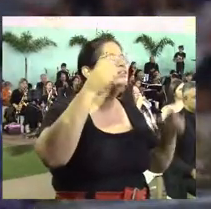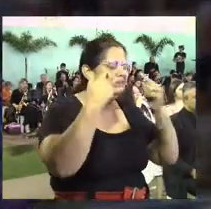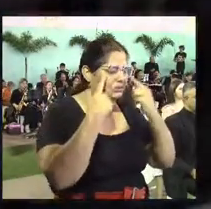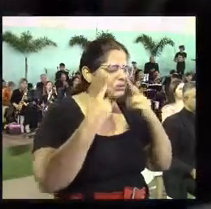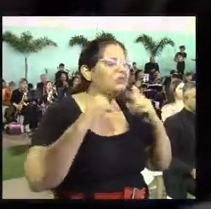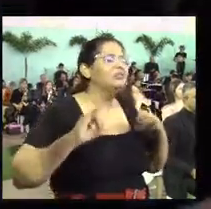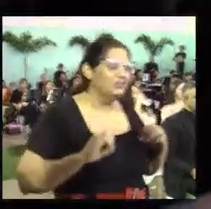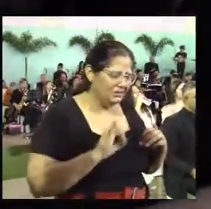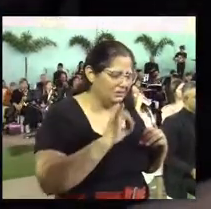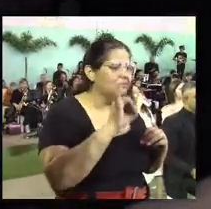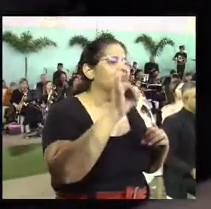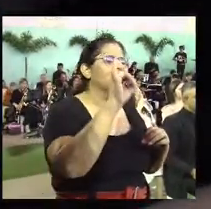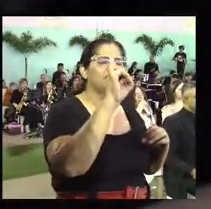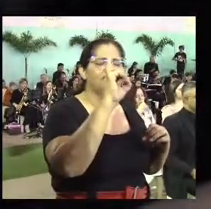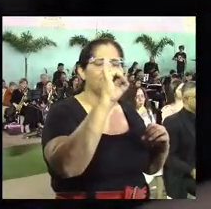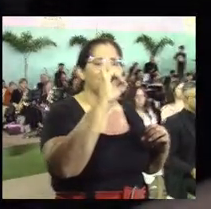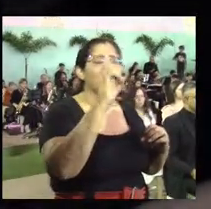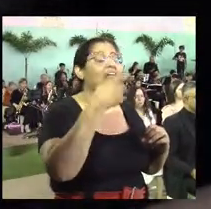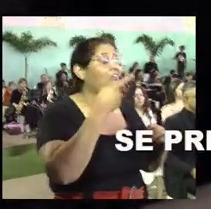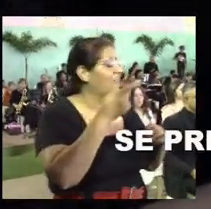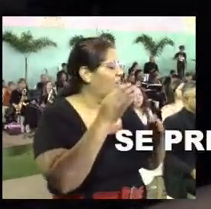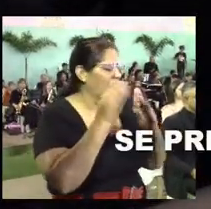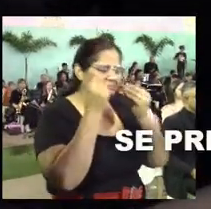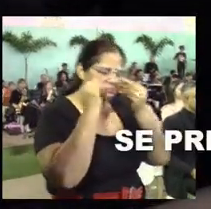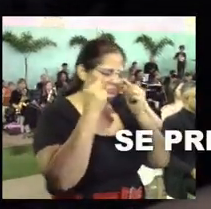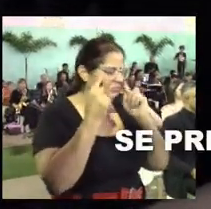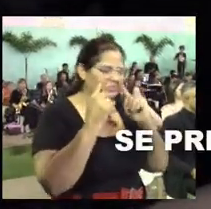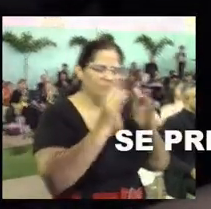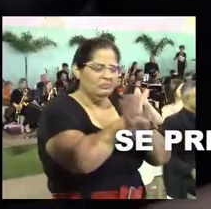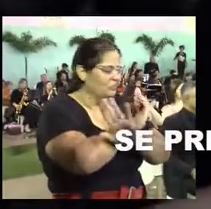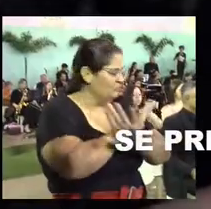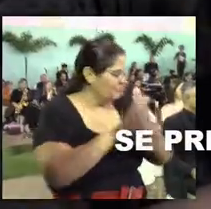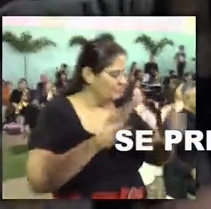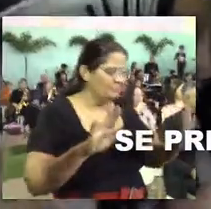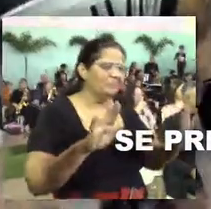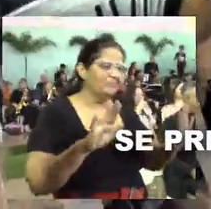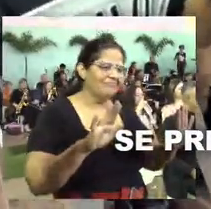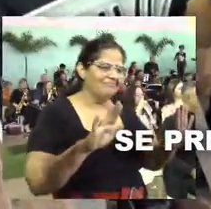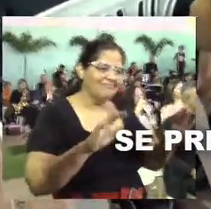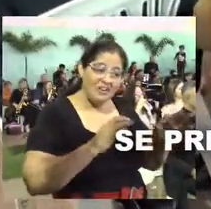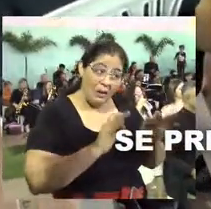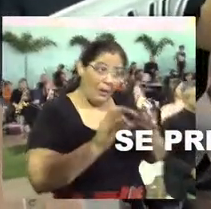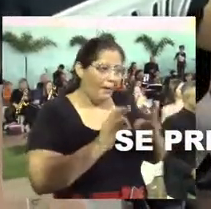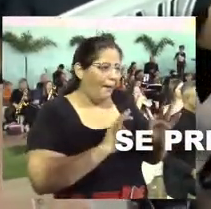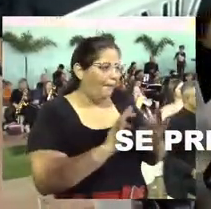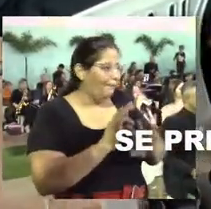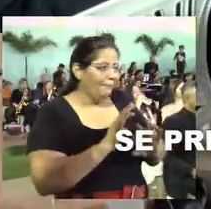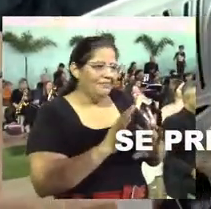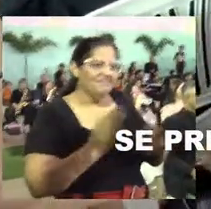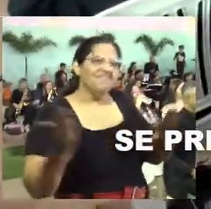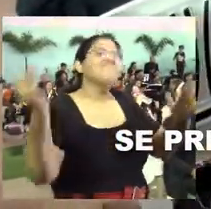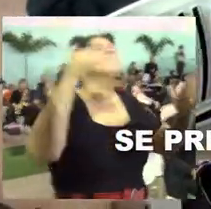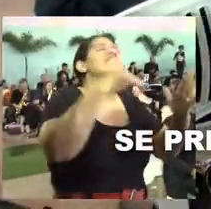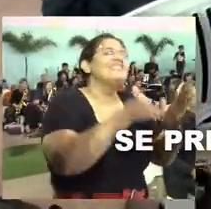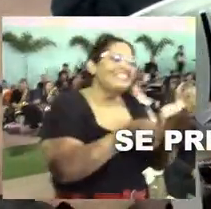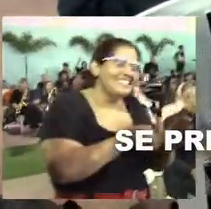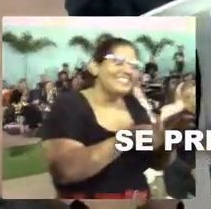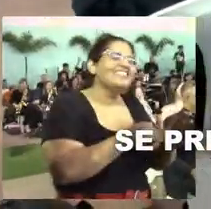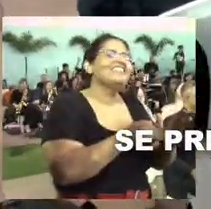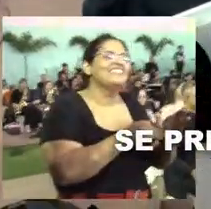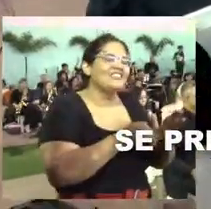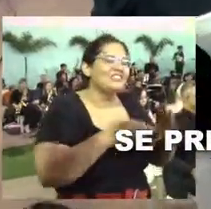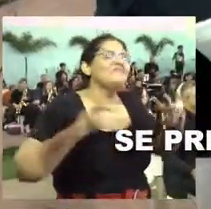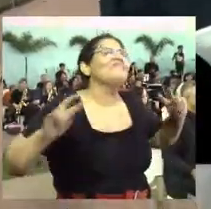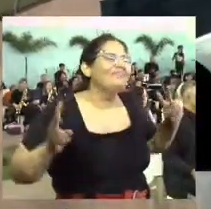precioso ele não chora Então se prepare porque já está chegando